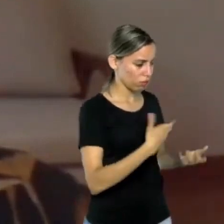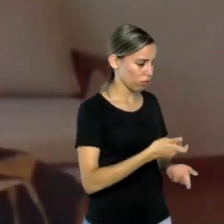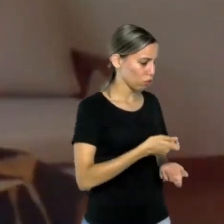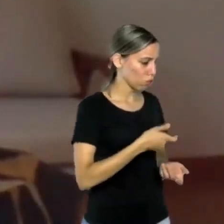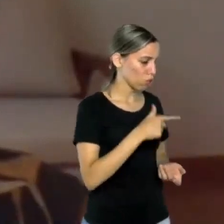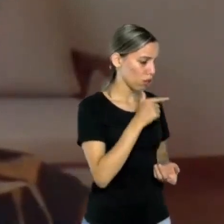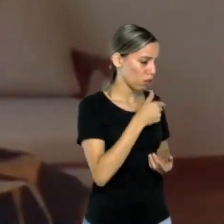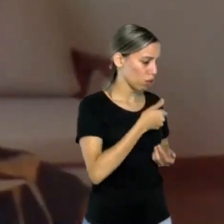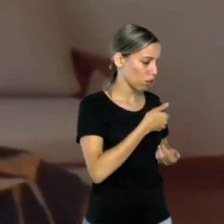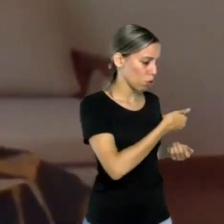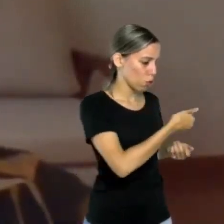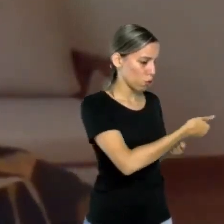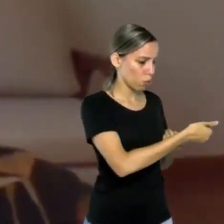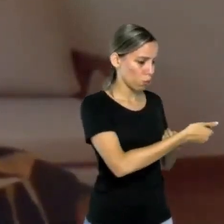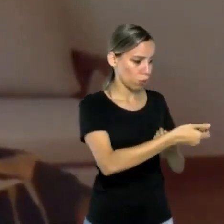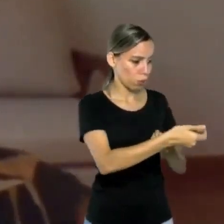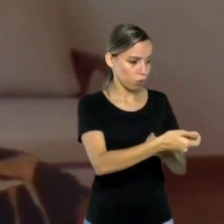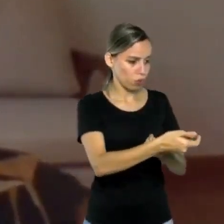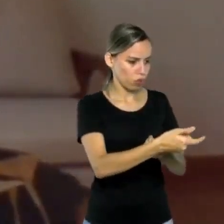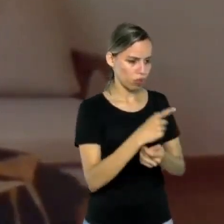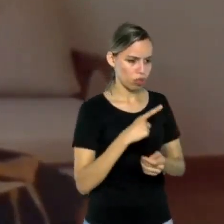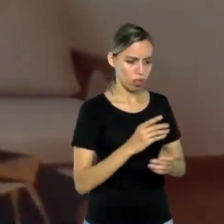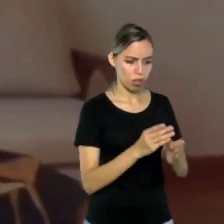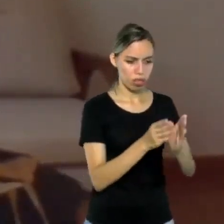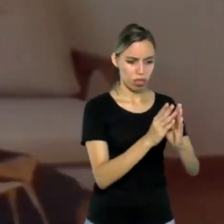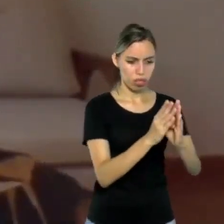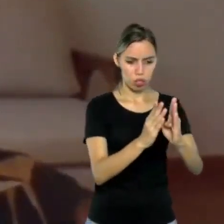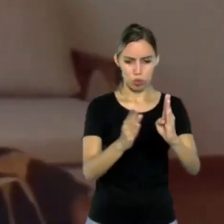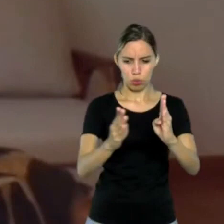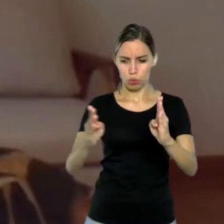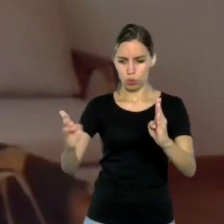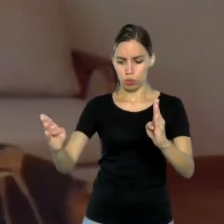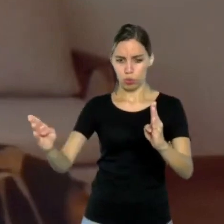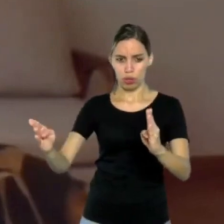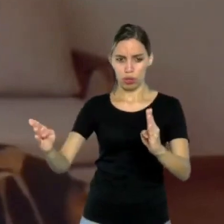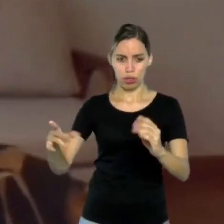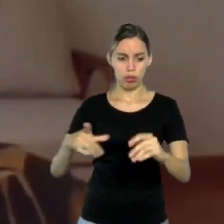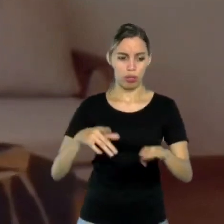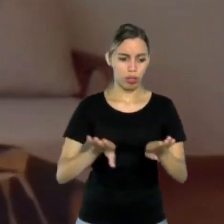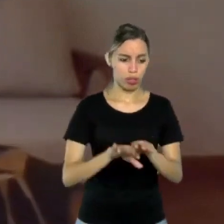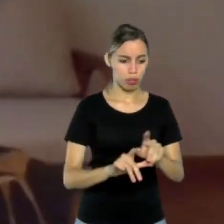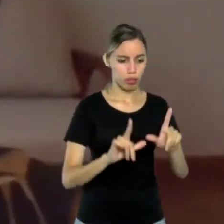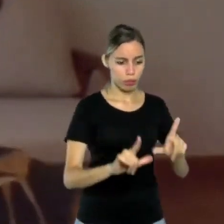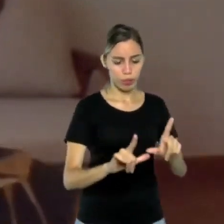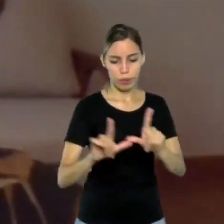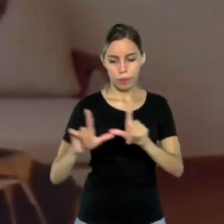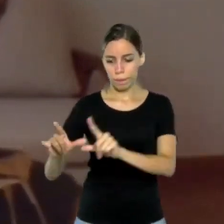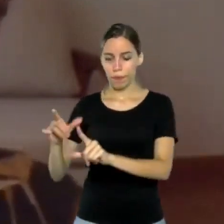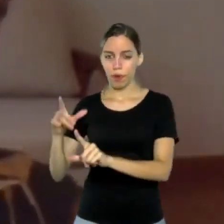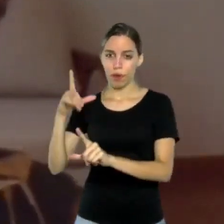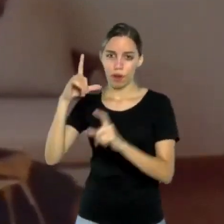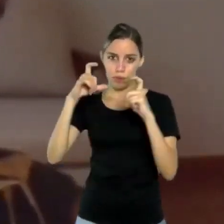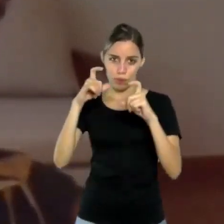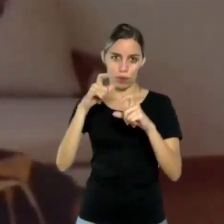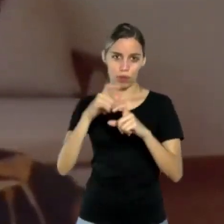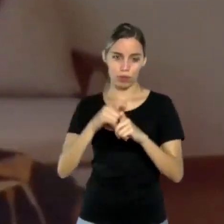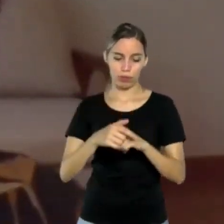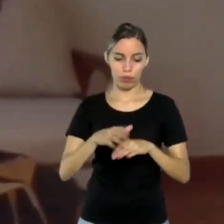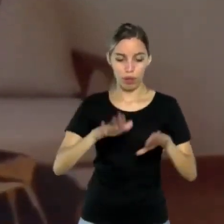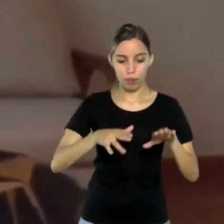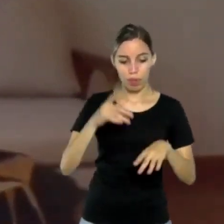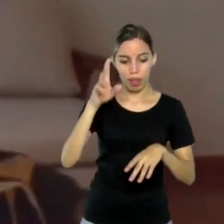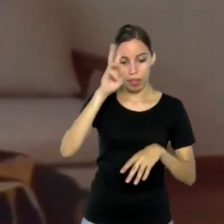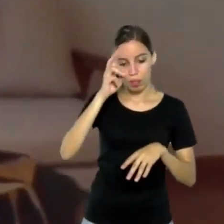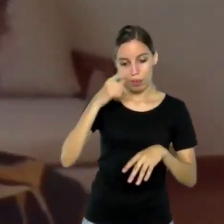os livros não muitos. Um porta-retratos que é a lembrança que alguém guardou de mim. Nesse dia pensei, eu disse,